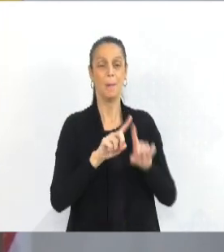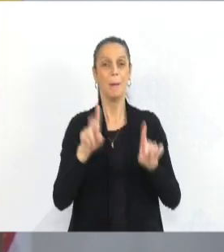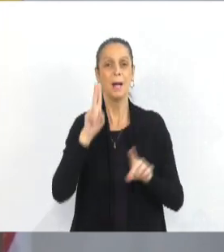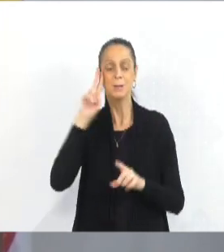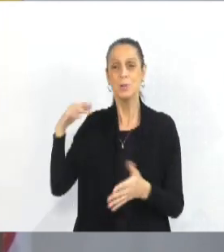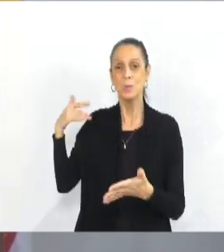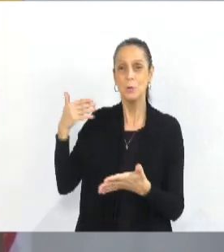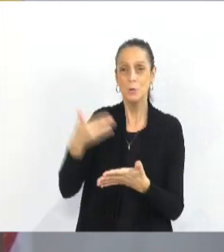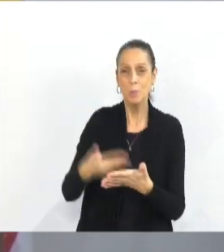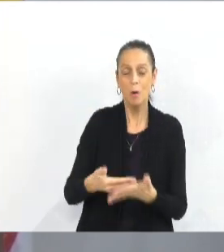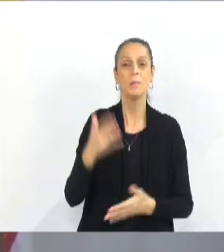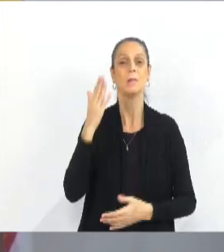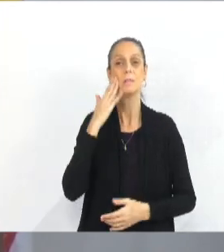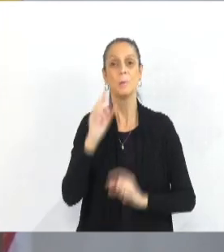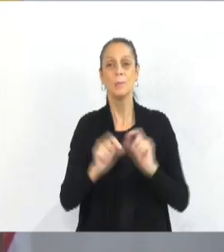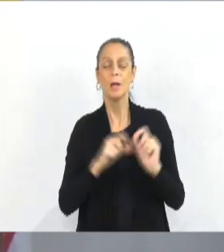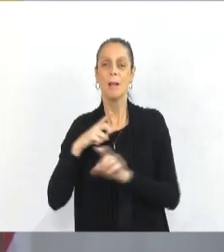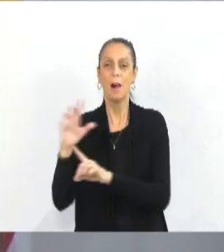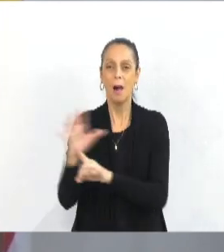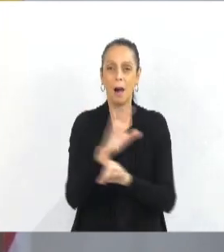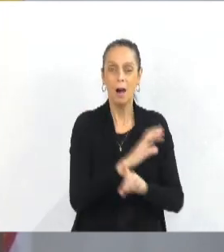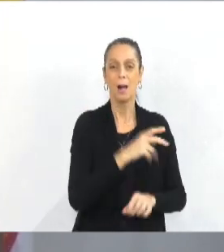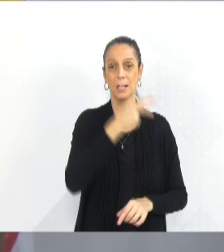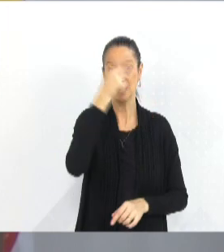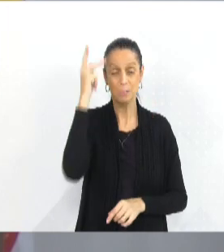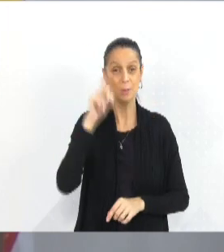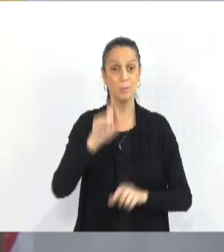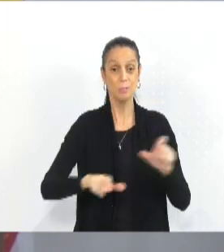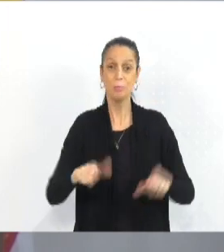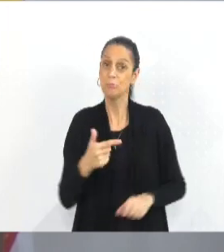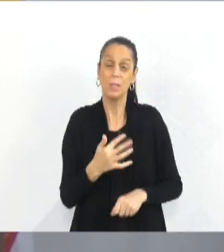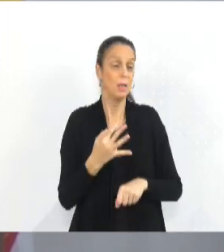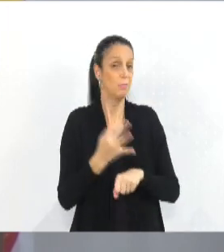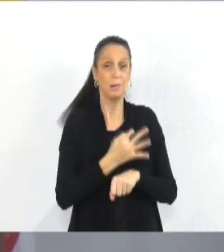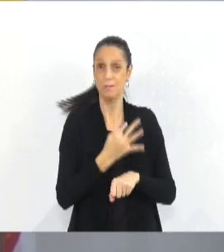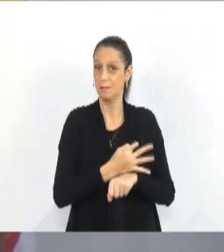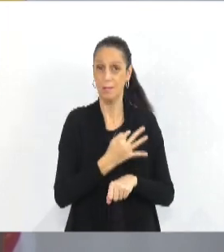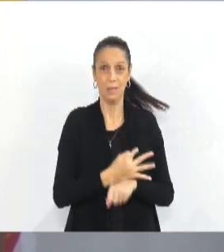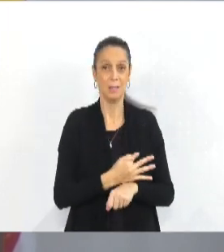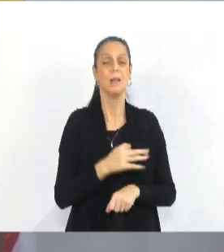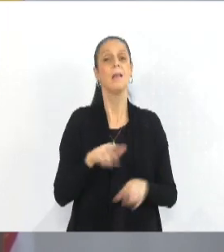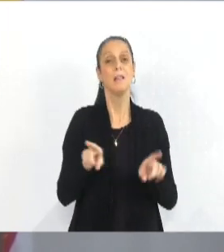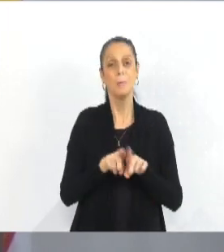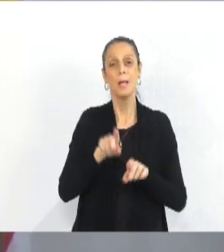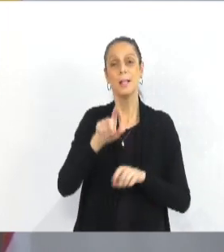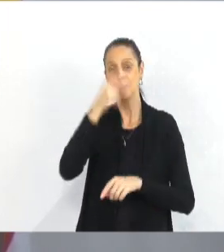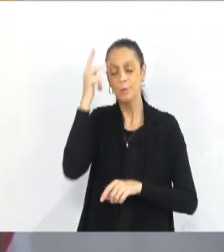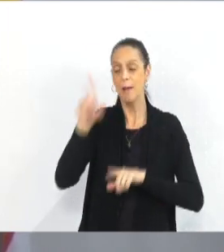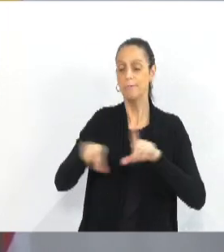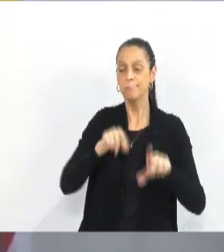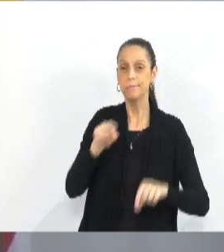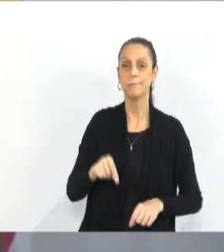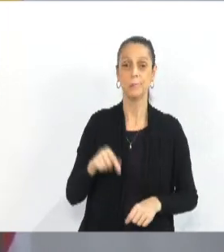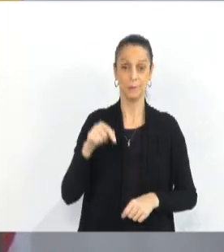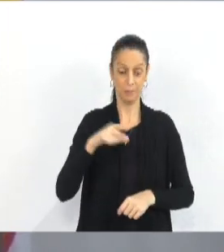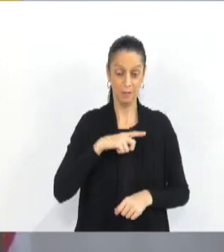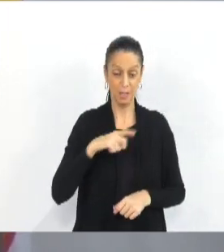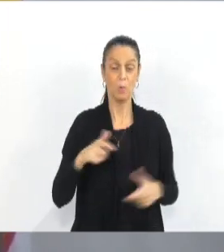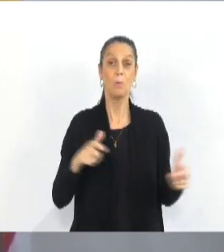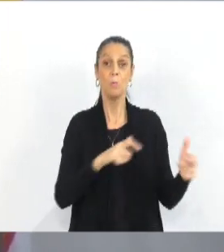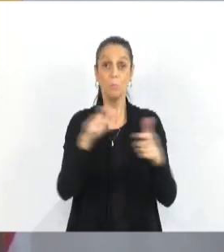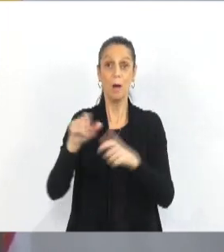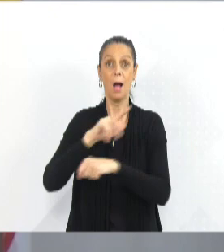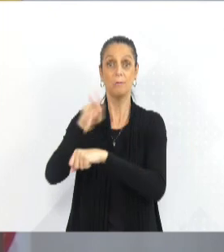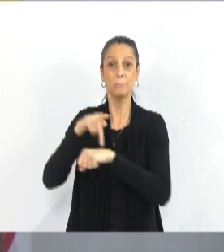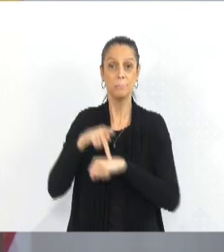permanece promovendo a intolerância e o antissemitismo. É preciso lembrar às nações civilizadas que a vitória das